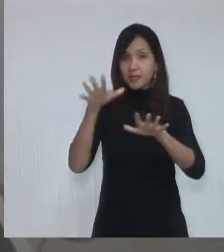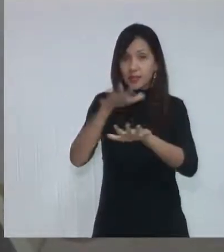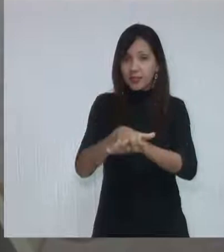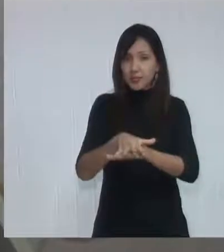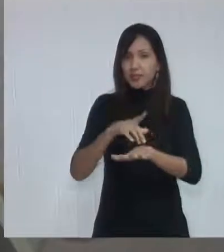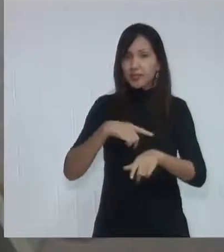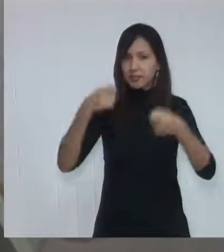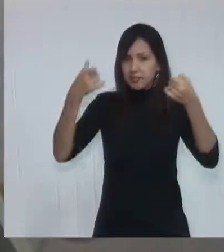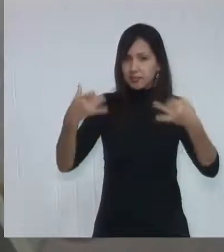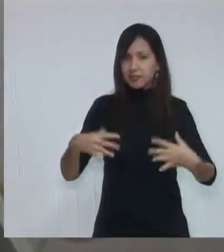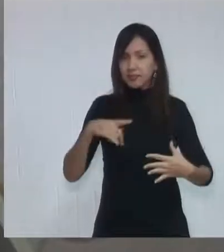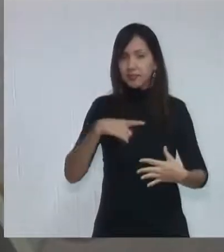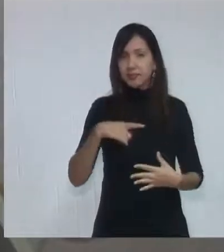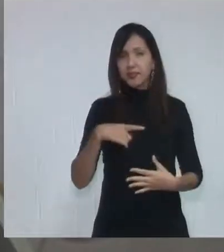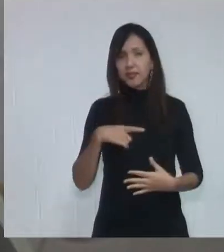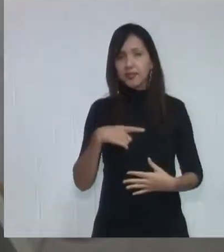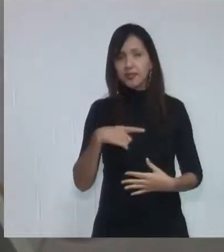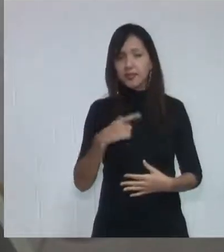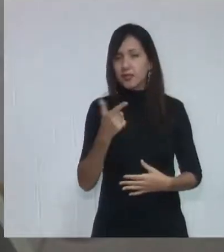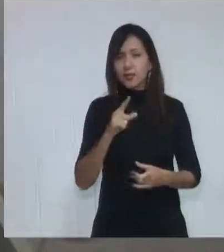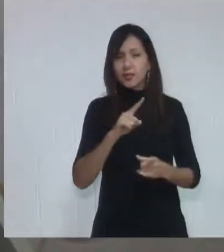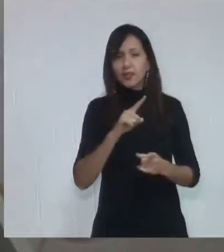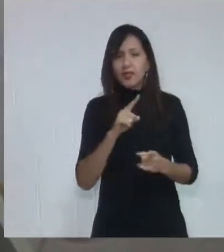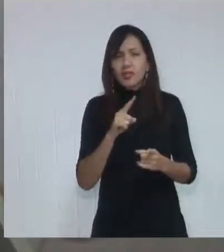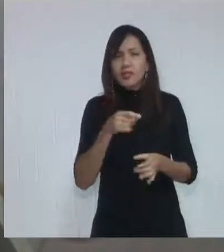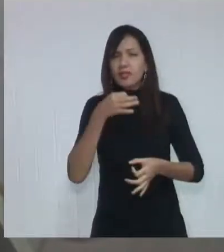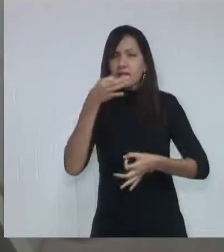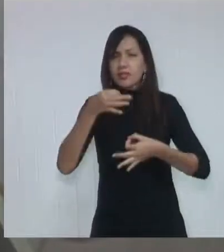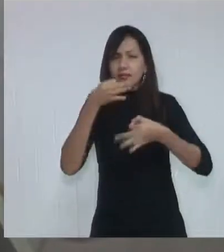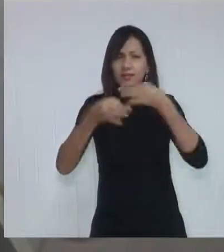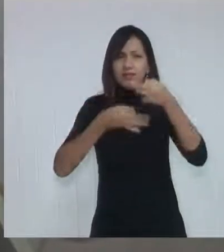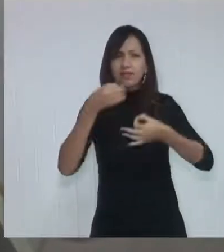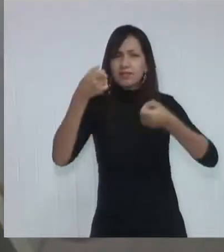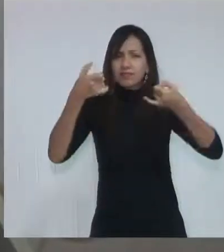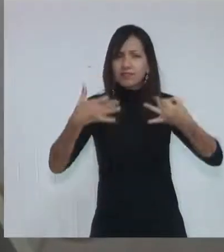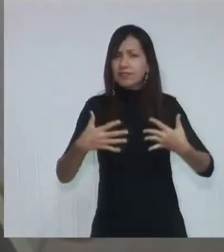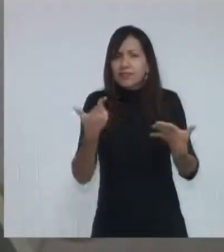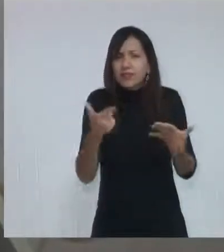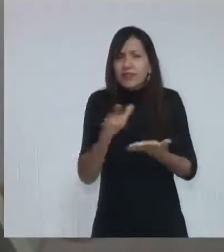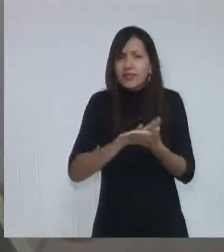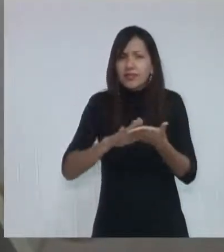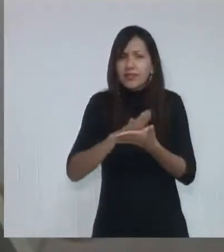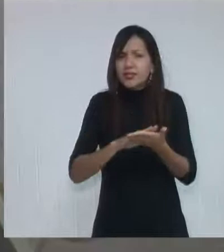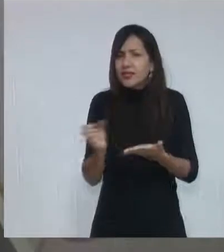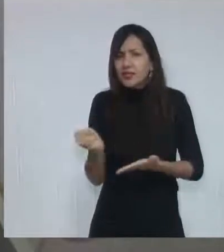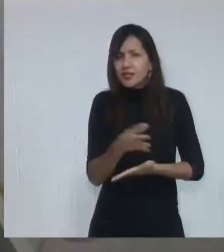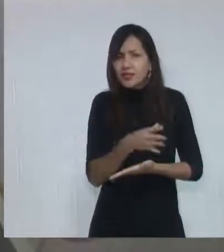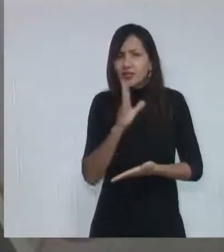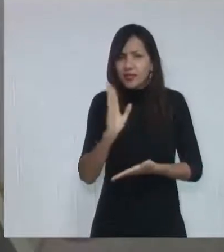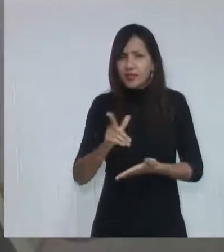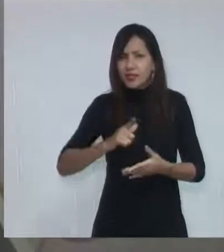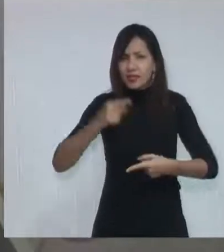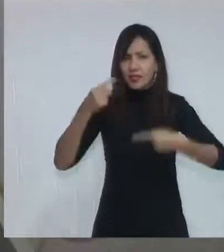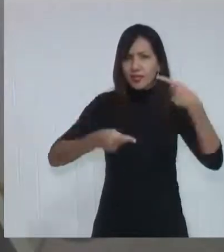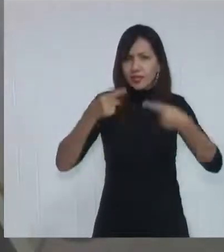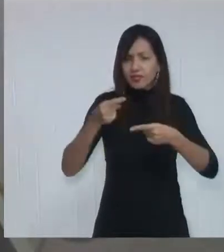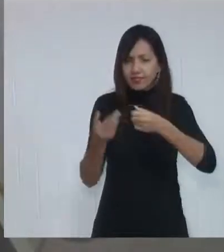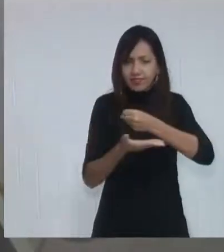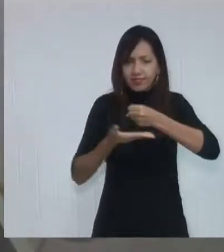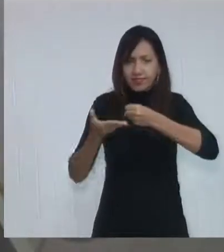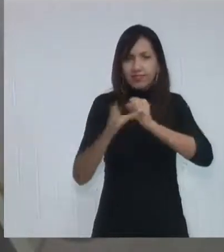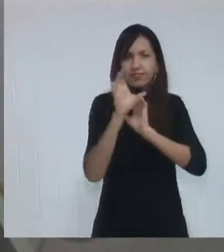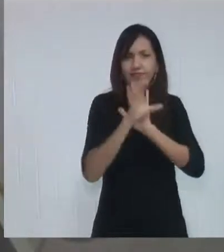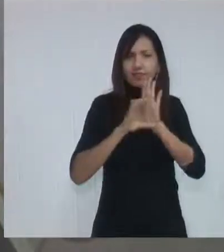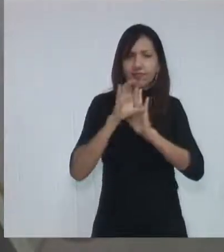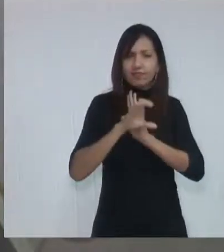sob a justificativa mórbida e sem fundamento da necessidade de atualização. Tal política foi fundamentada na Constituição Federal